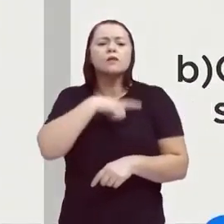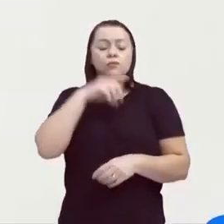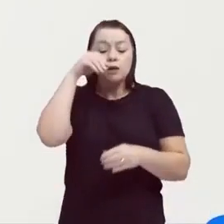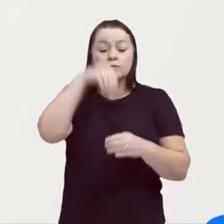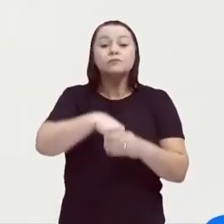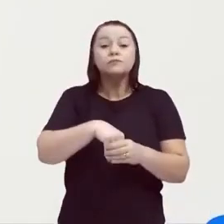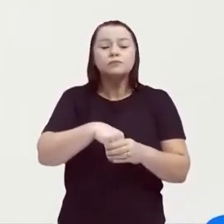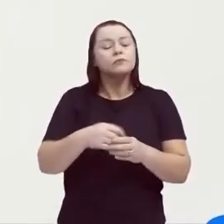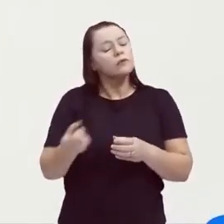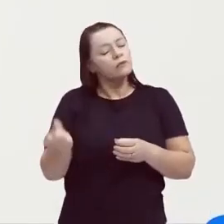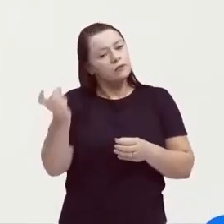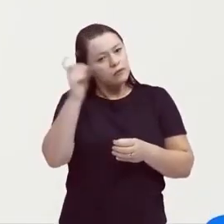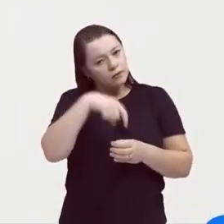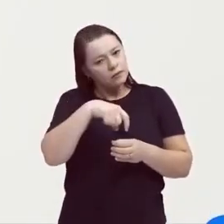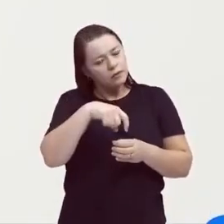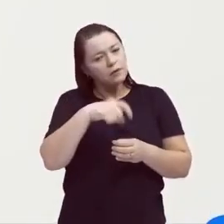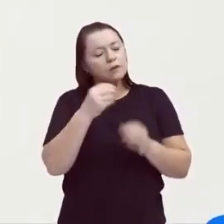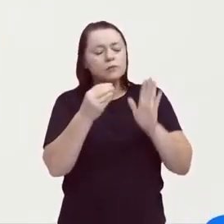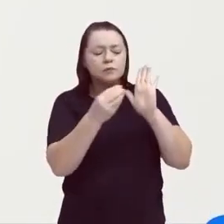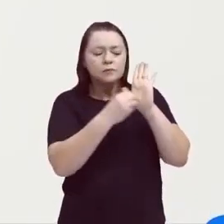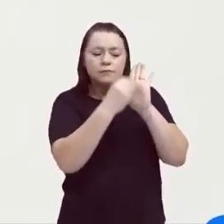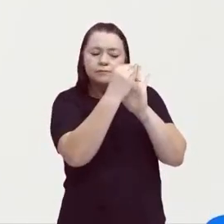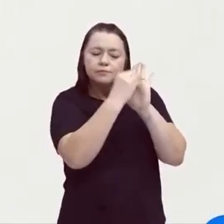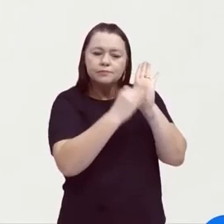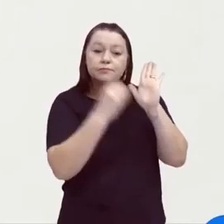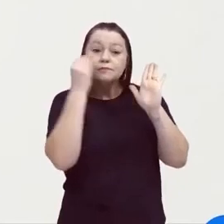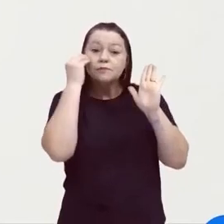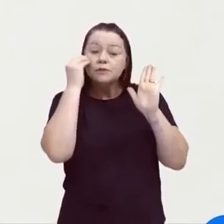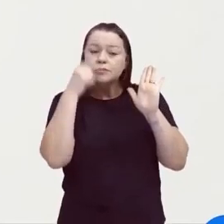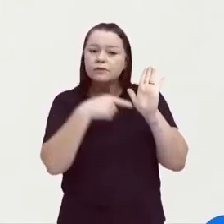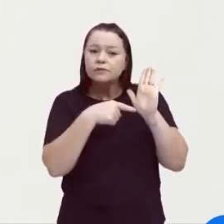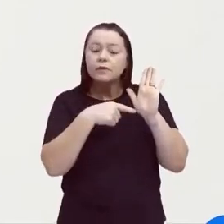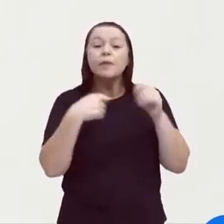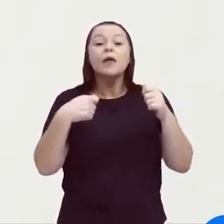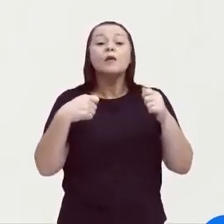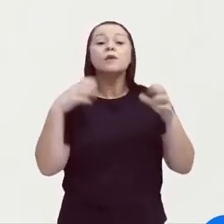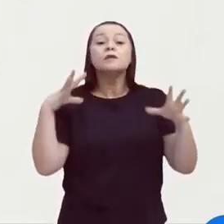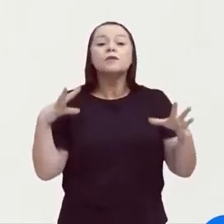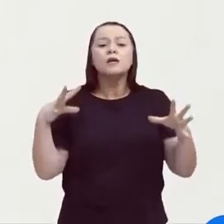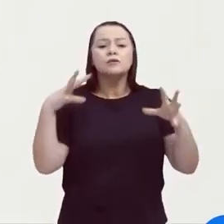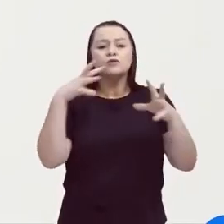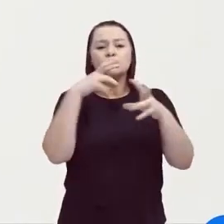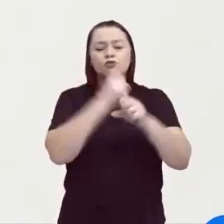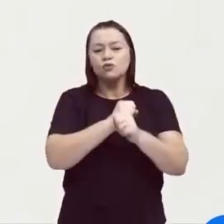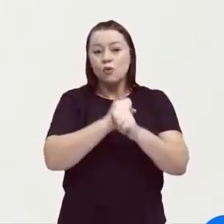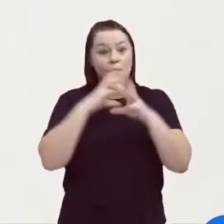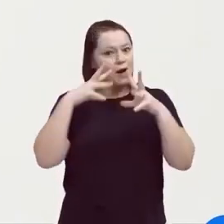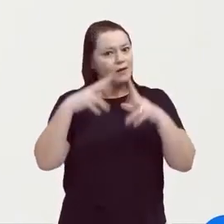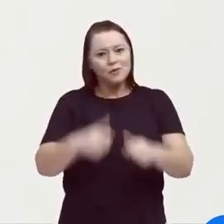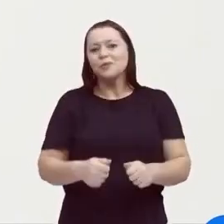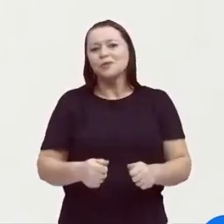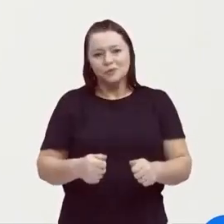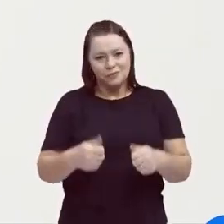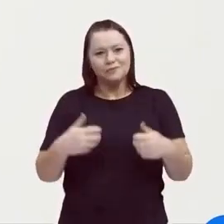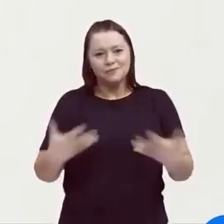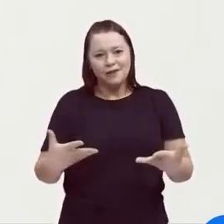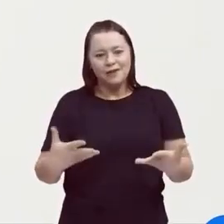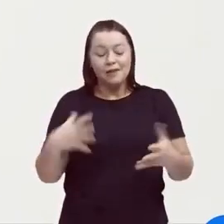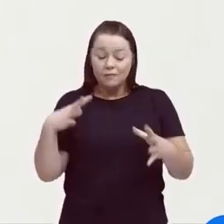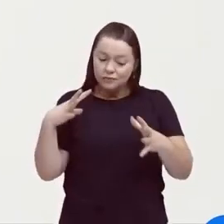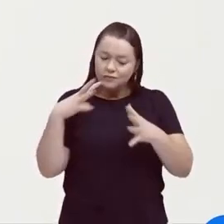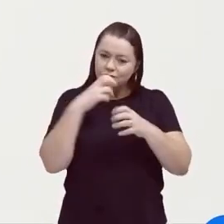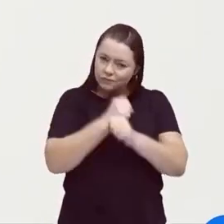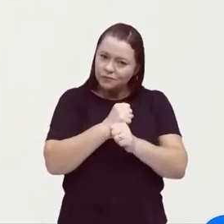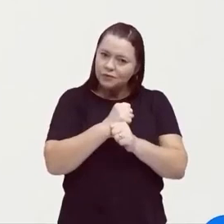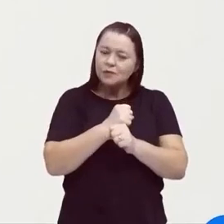Voltamos aqui para a tabela. Para eu saber o total de alunos, eu tenho que somar todo mundo. Não é verdade? Então, vamos somar.